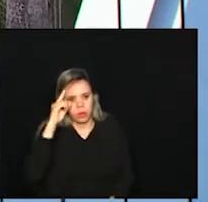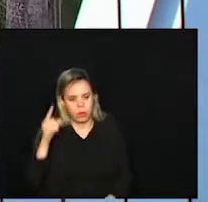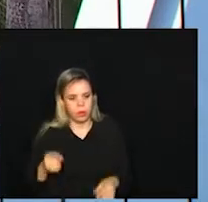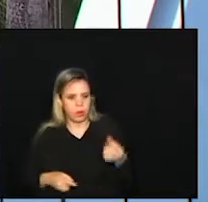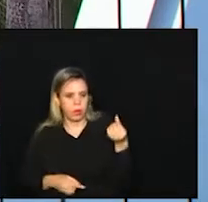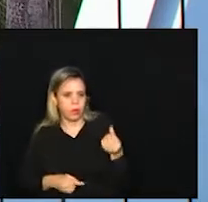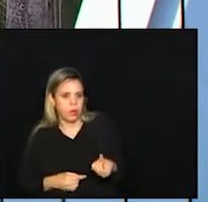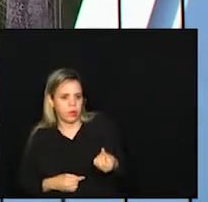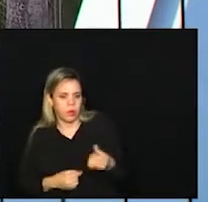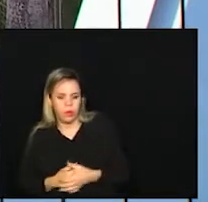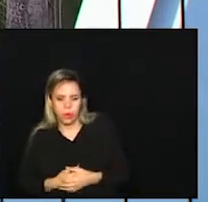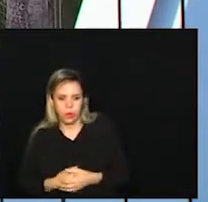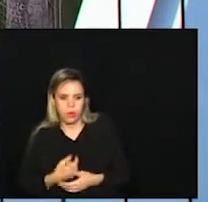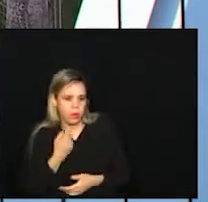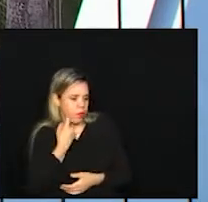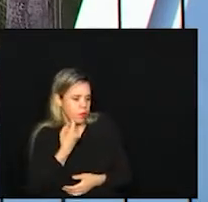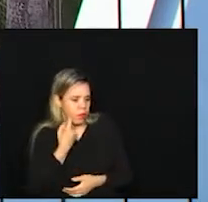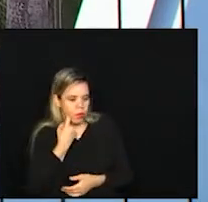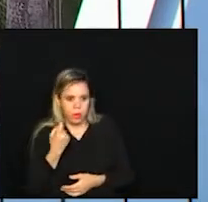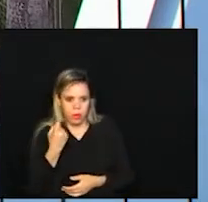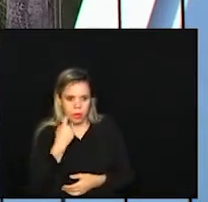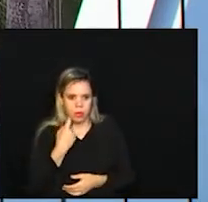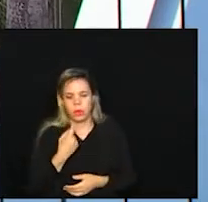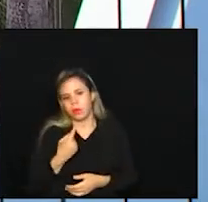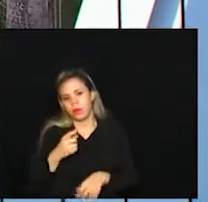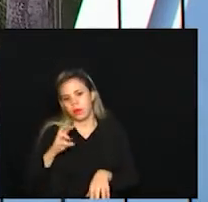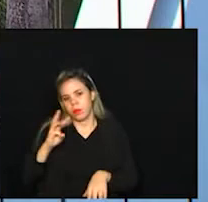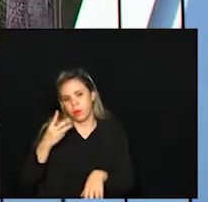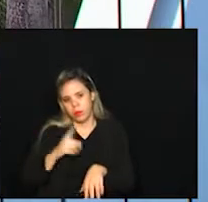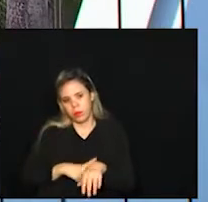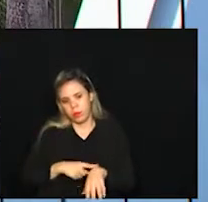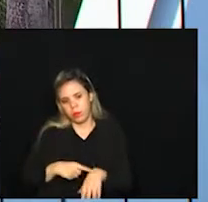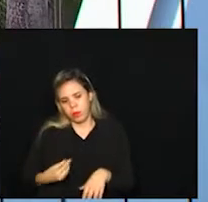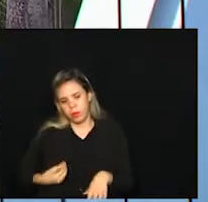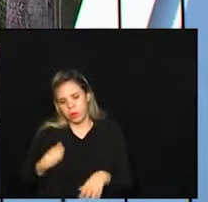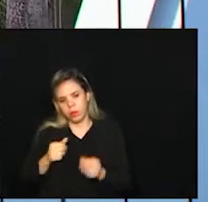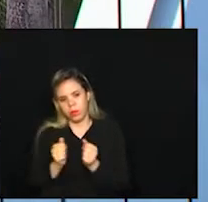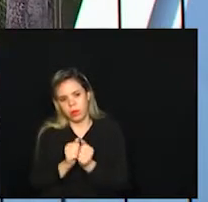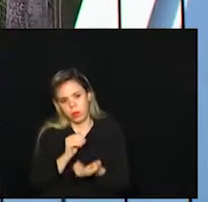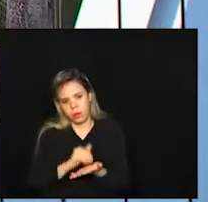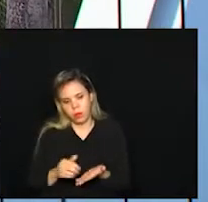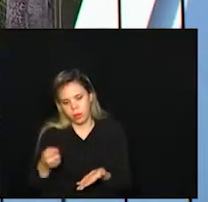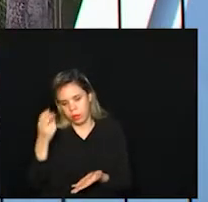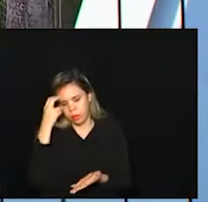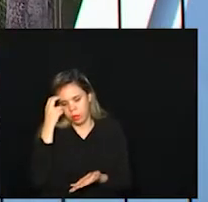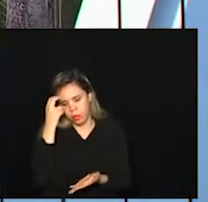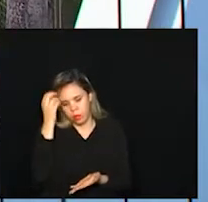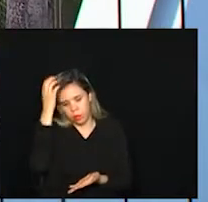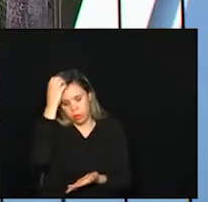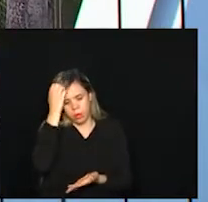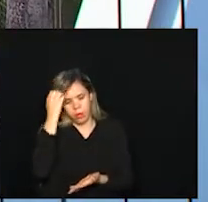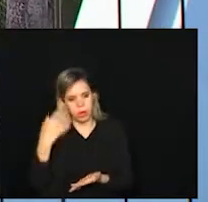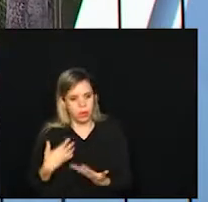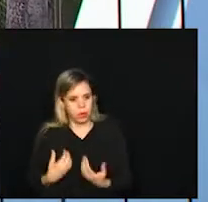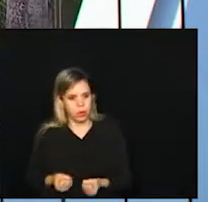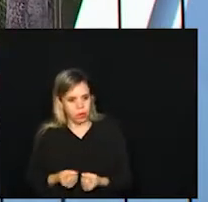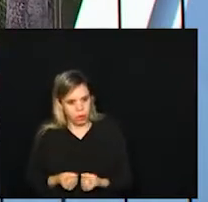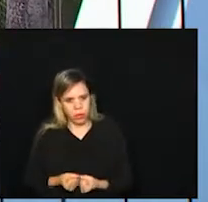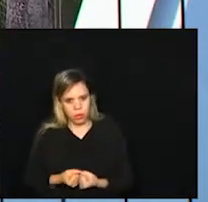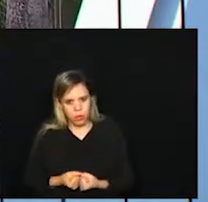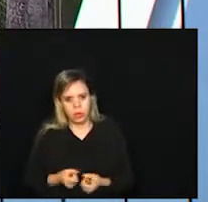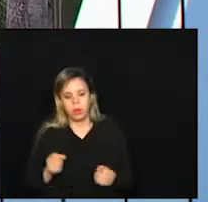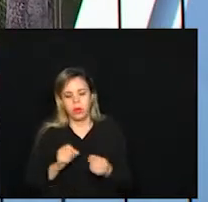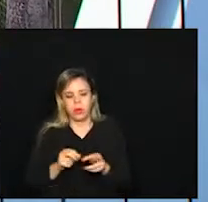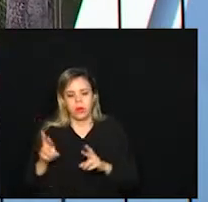seis é uma sexta-feira as 15 horas eu estarei lá com a secretária de cultura que nós vamos então